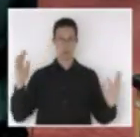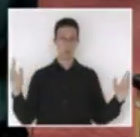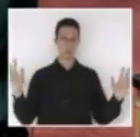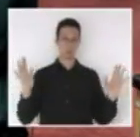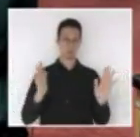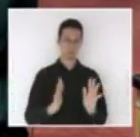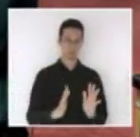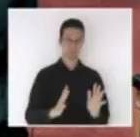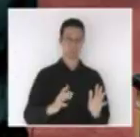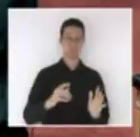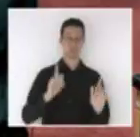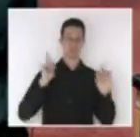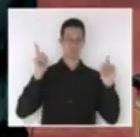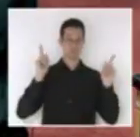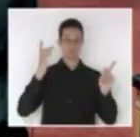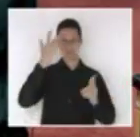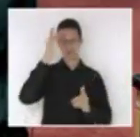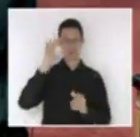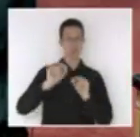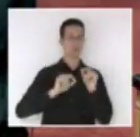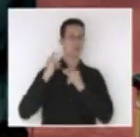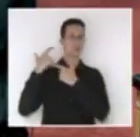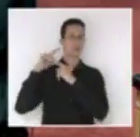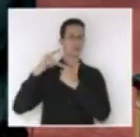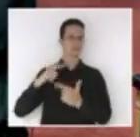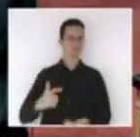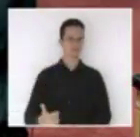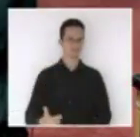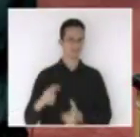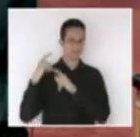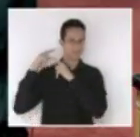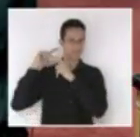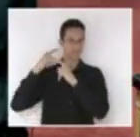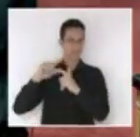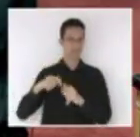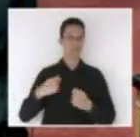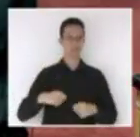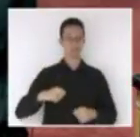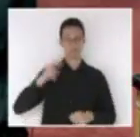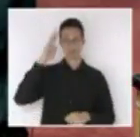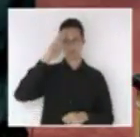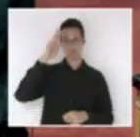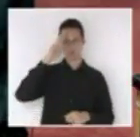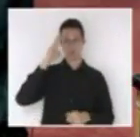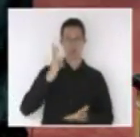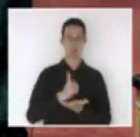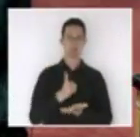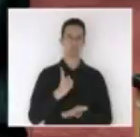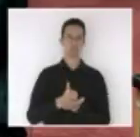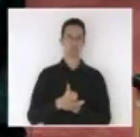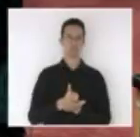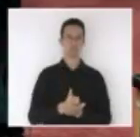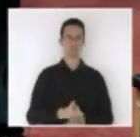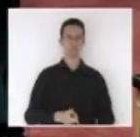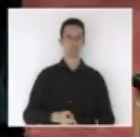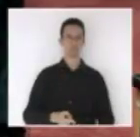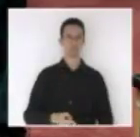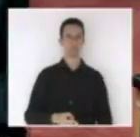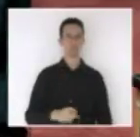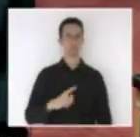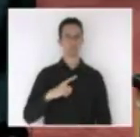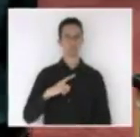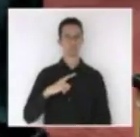desconhece. Que a tradição é uma prece para se rezar ajoelhado e o pago um templo sagrado que o patrão